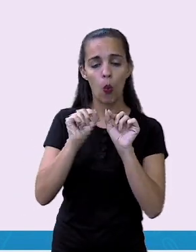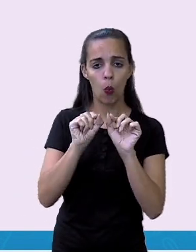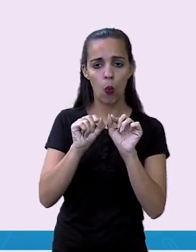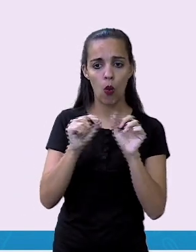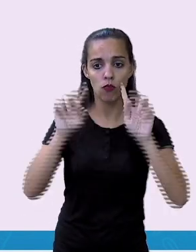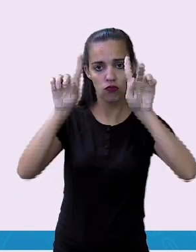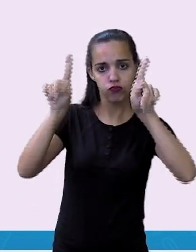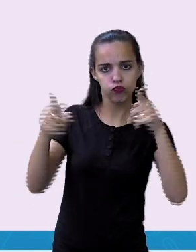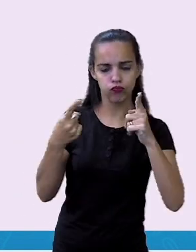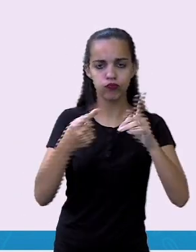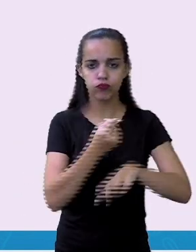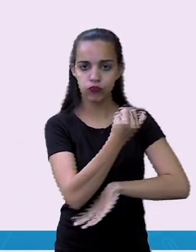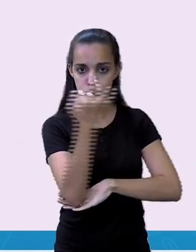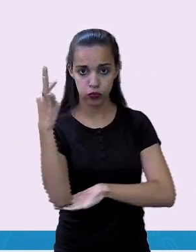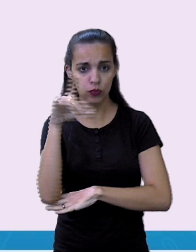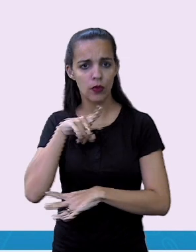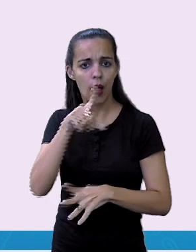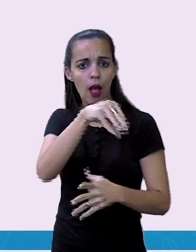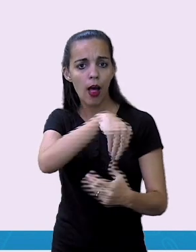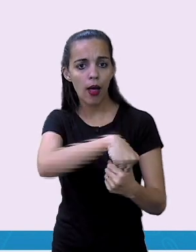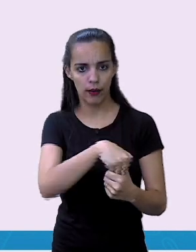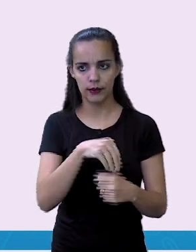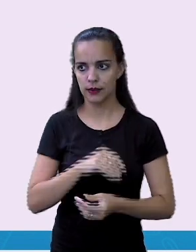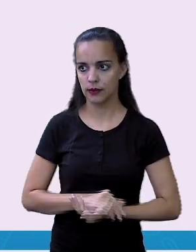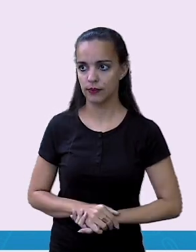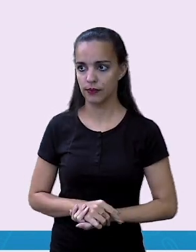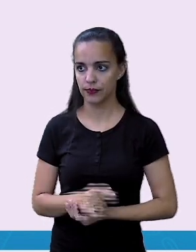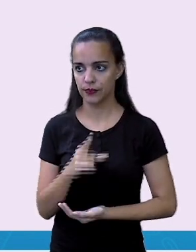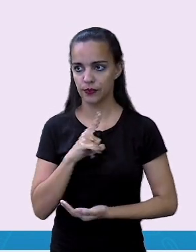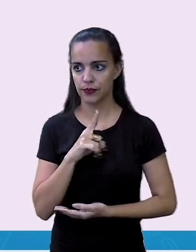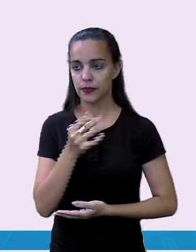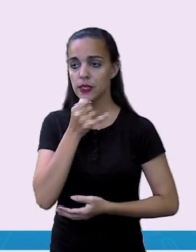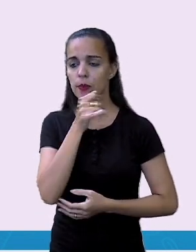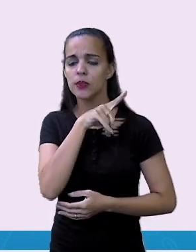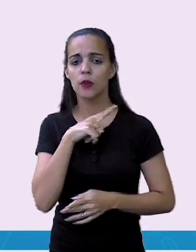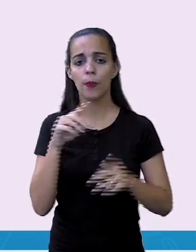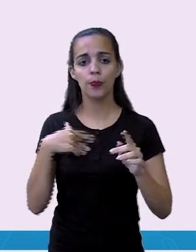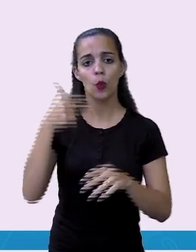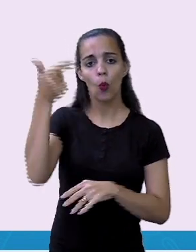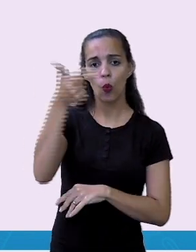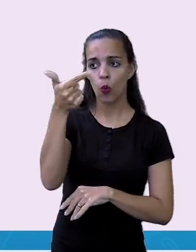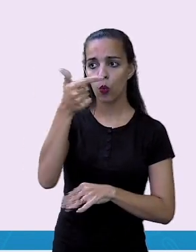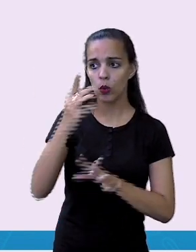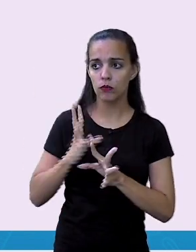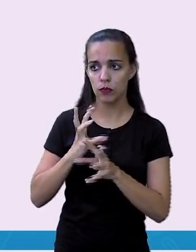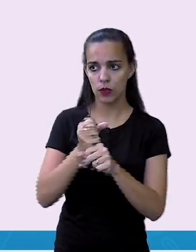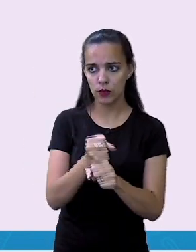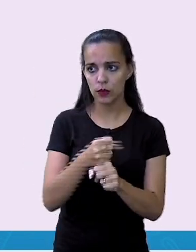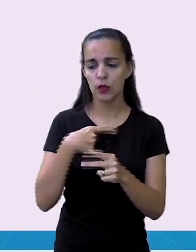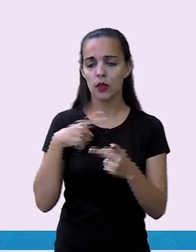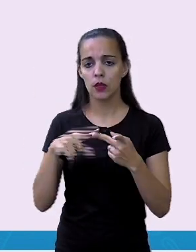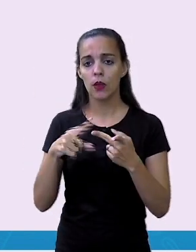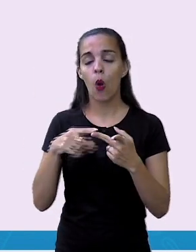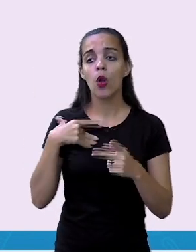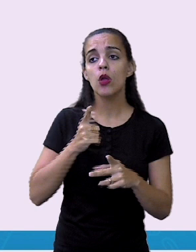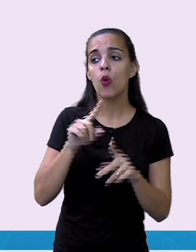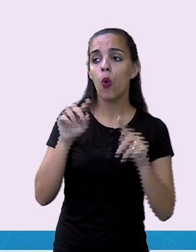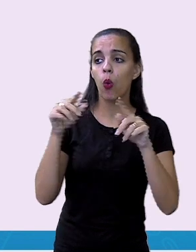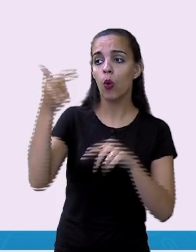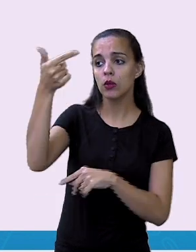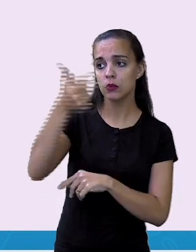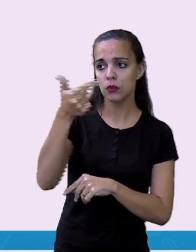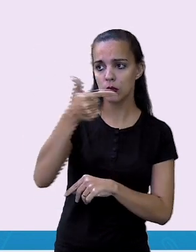correta. Preste bastante atenção. O quadrado da soma é o quadrado do primeiro